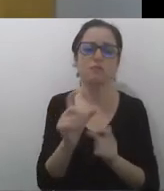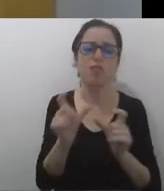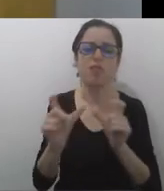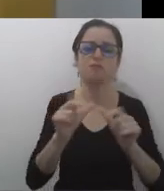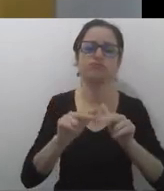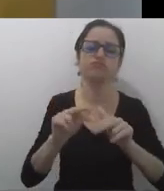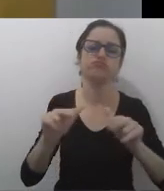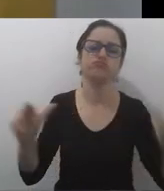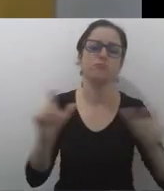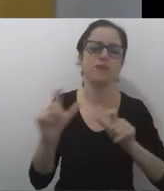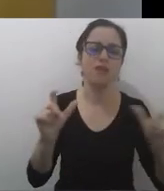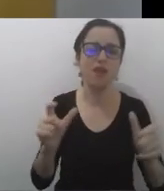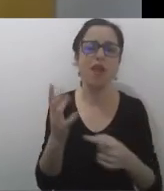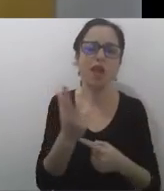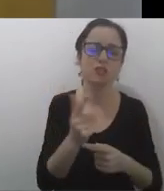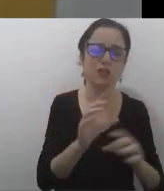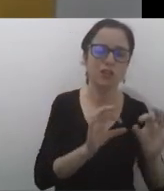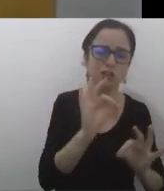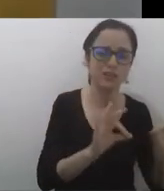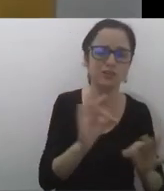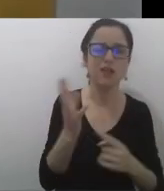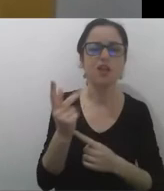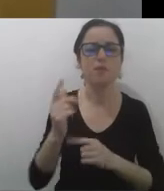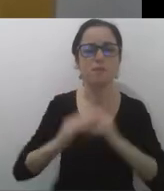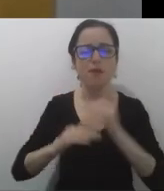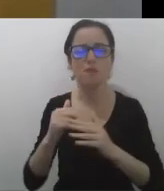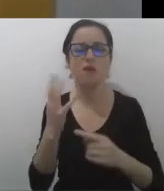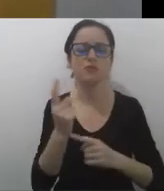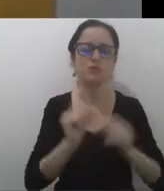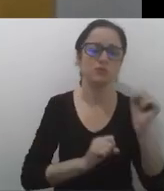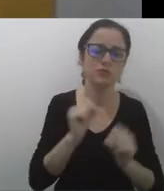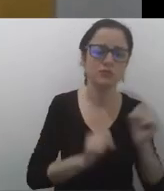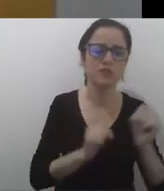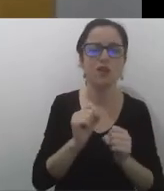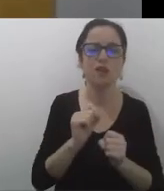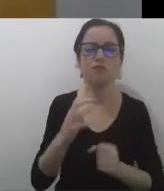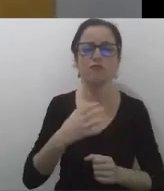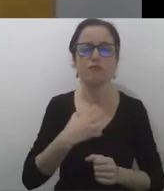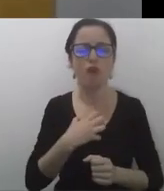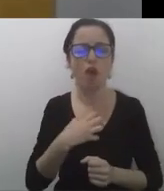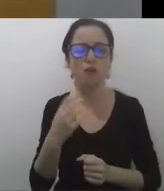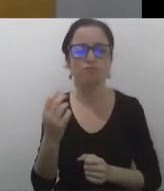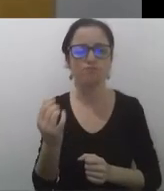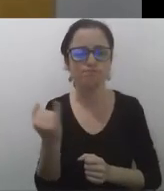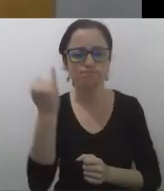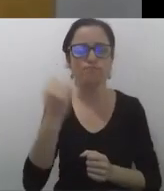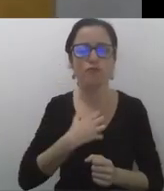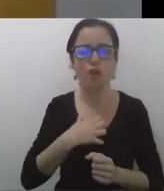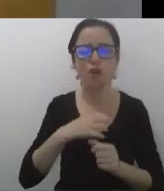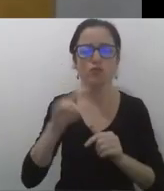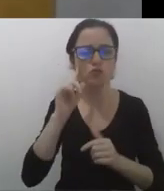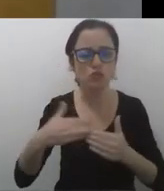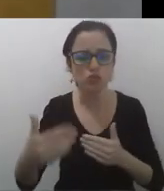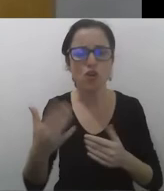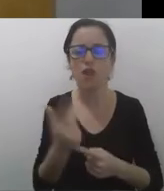chamar, tem 300 mil nomes, né? Artes decorativas, artes aplicadas, artes industriais, formas úteis, formas do